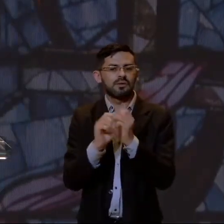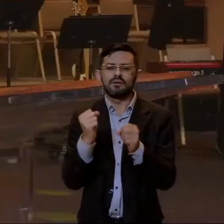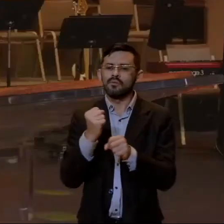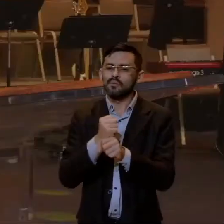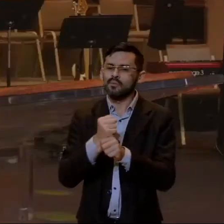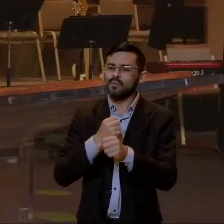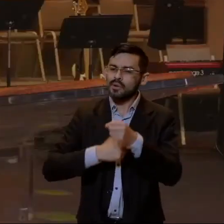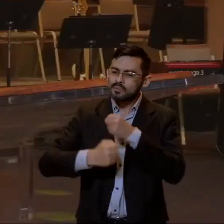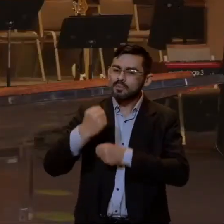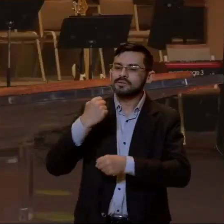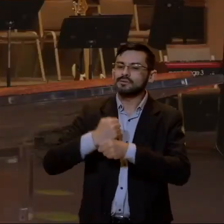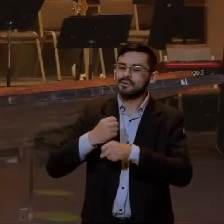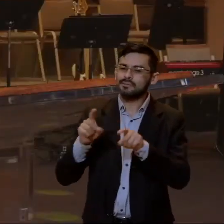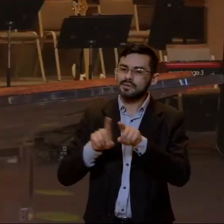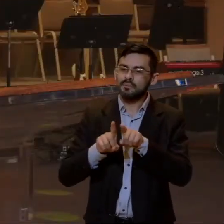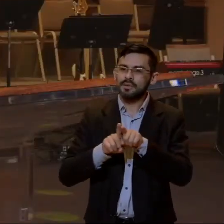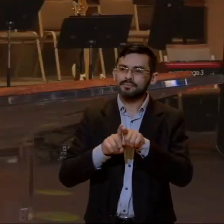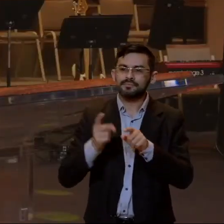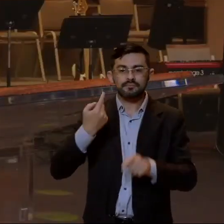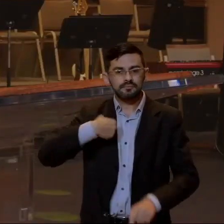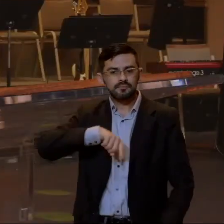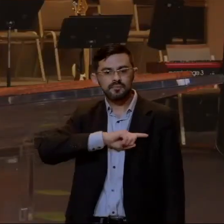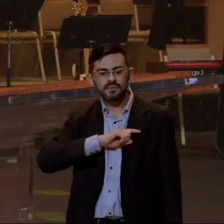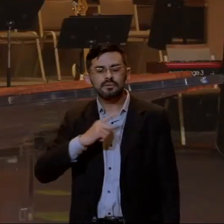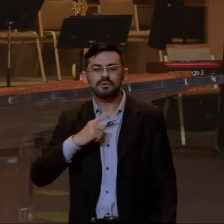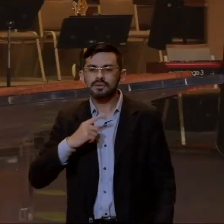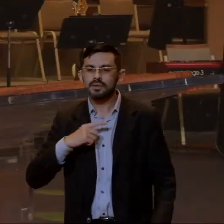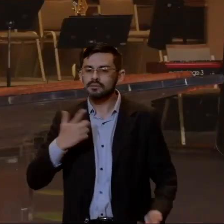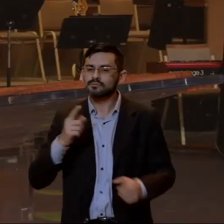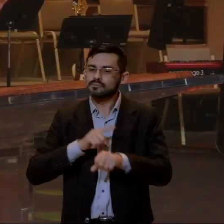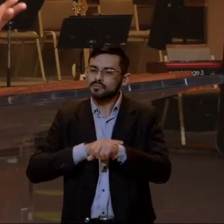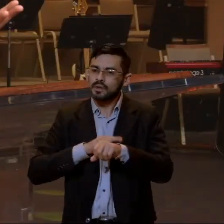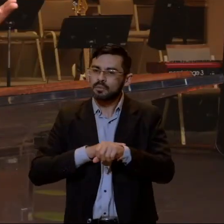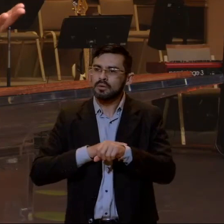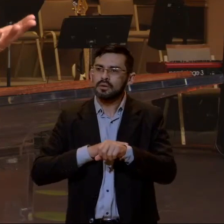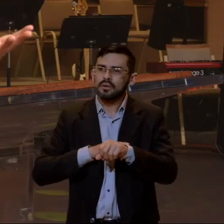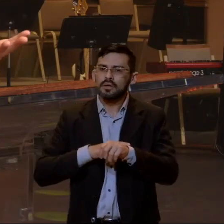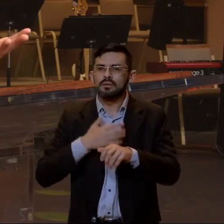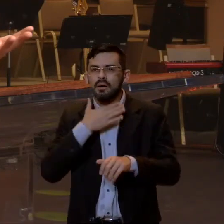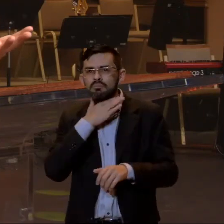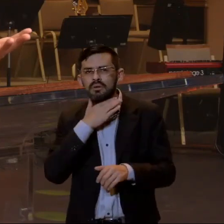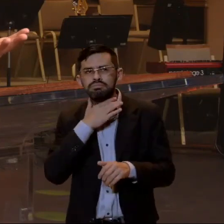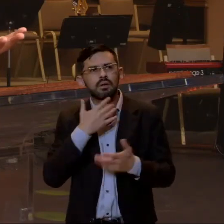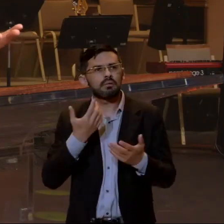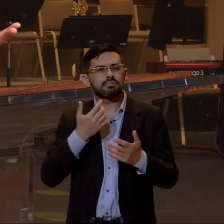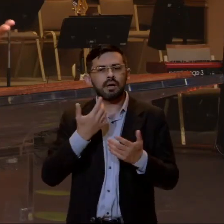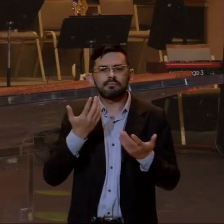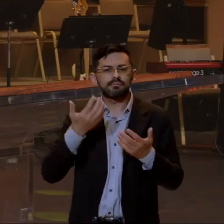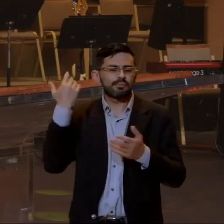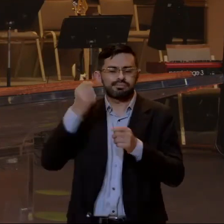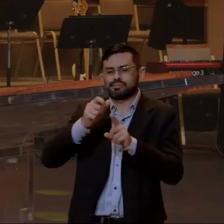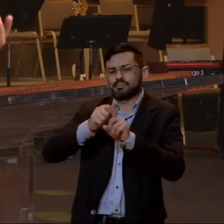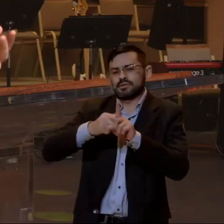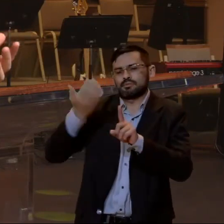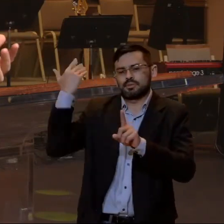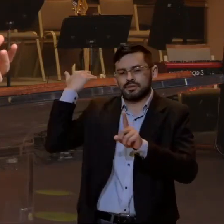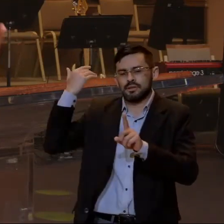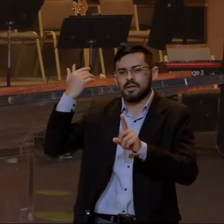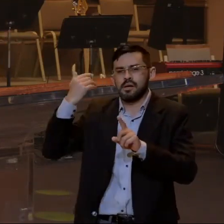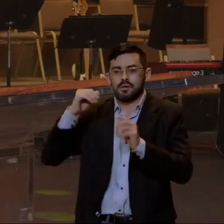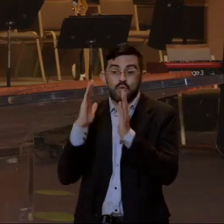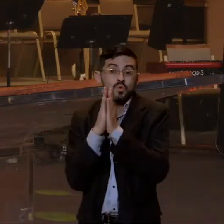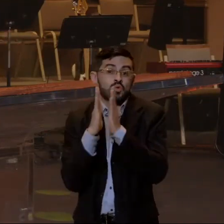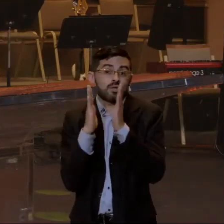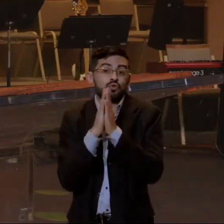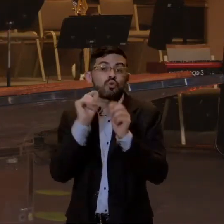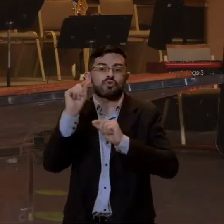passado, nós tínhamos uma campanha aqui em abril do ano passado, que era das orações,